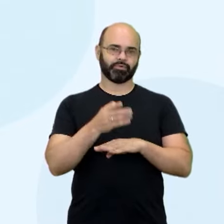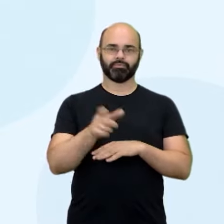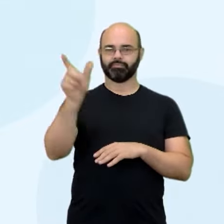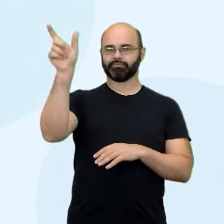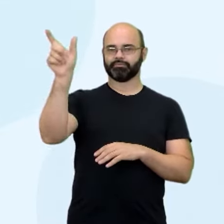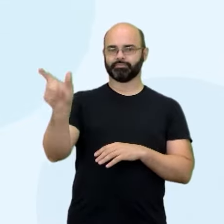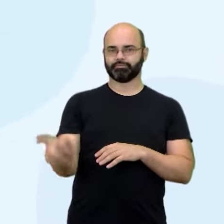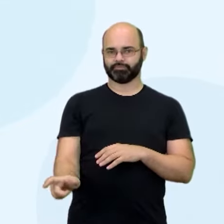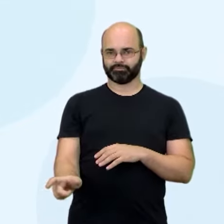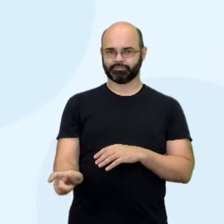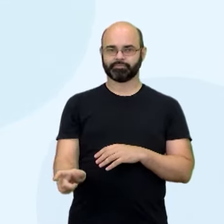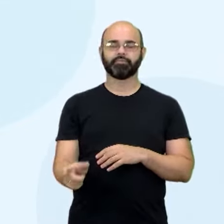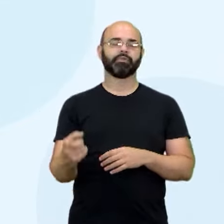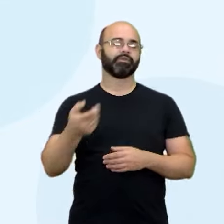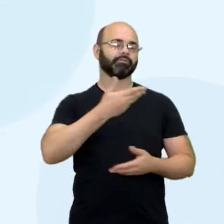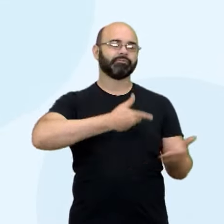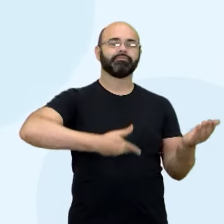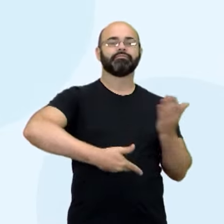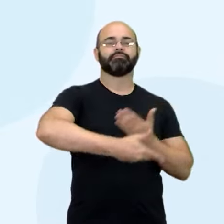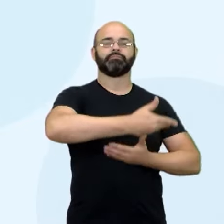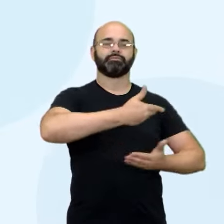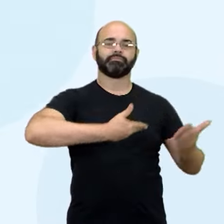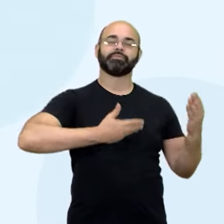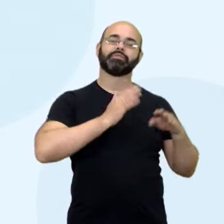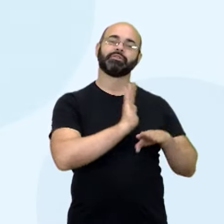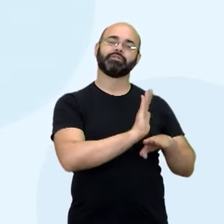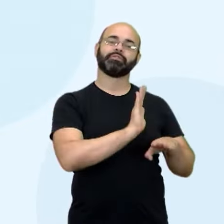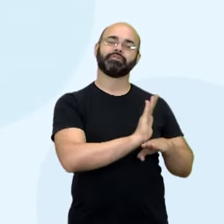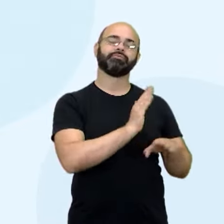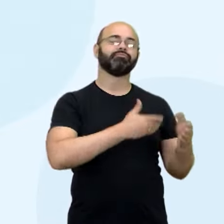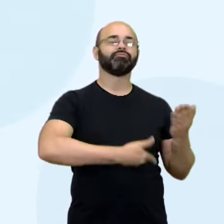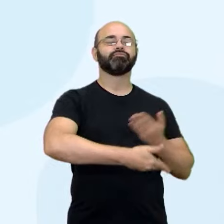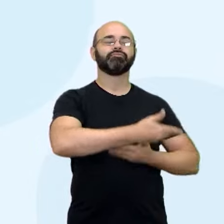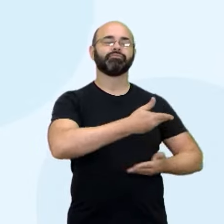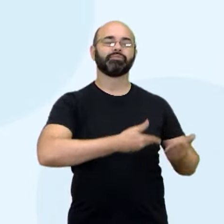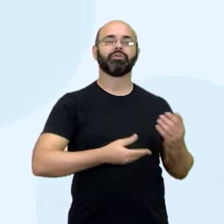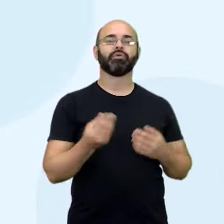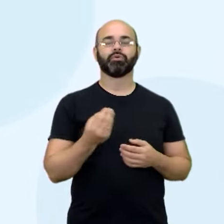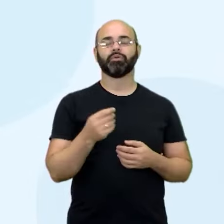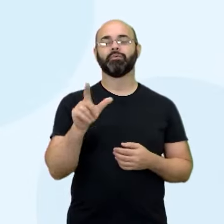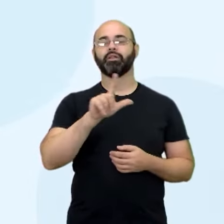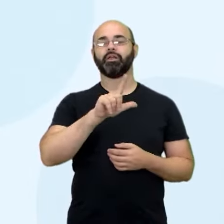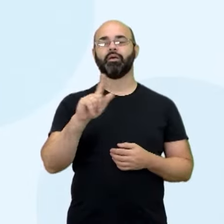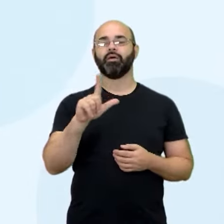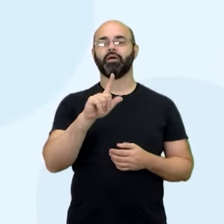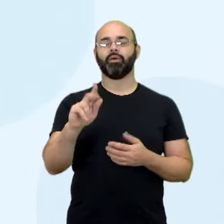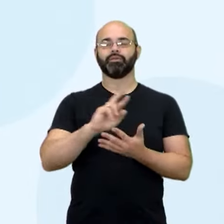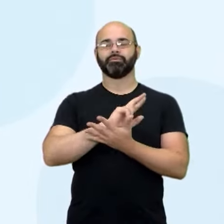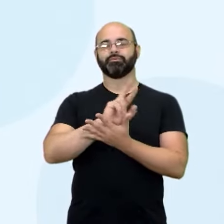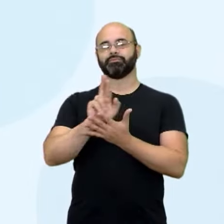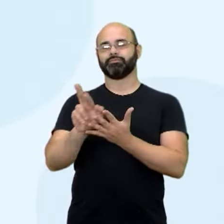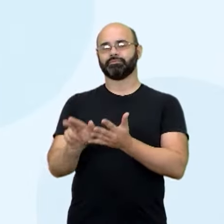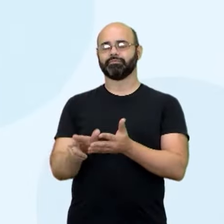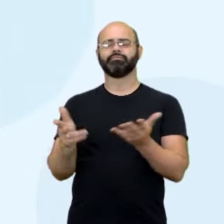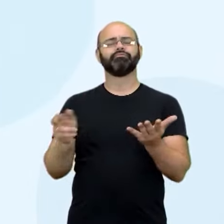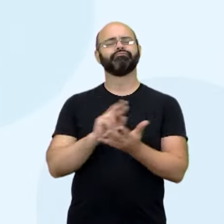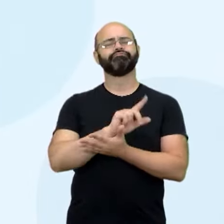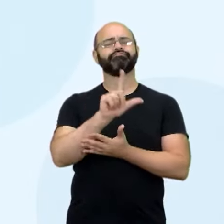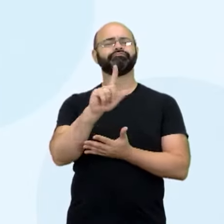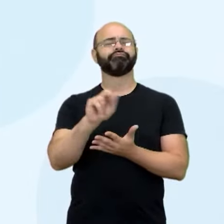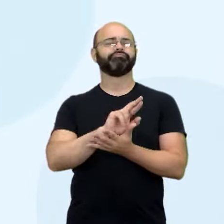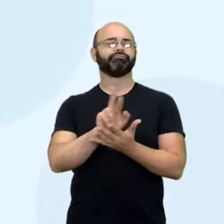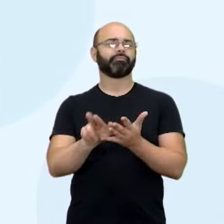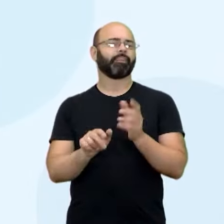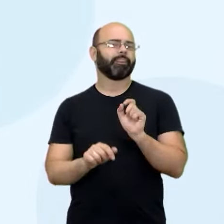e como ele interage de forma colaborativa em diferentes linguagens. Quais são esses tipos de linguagem? Entre elas, vamos falar